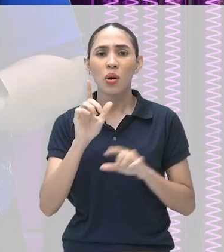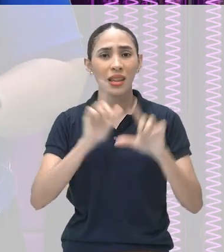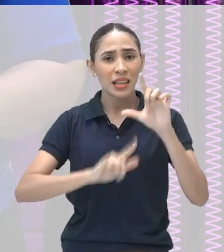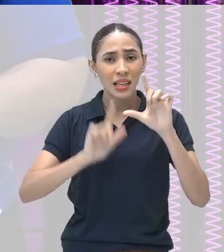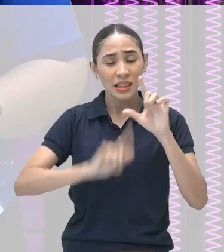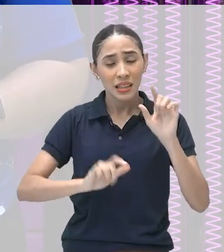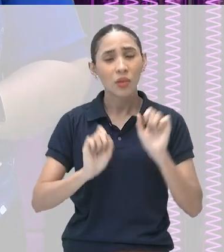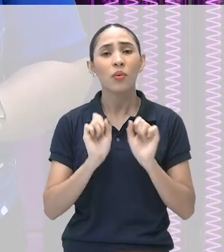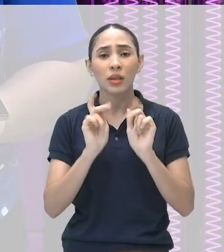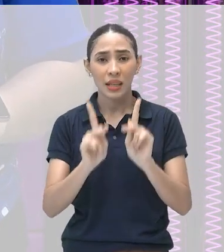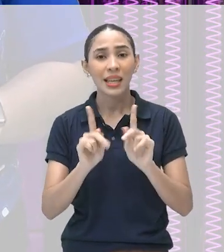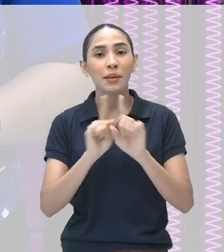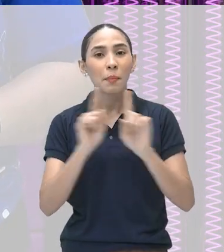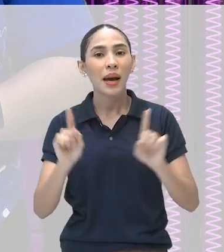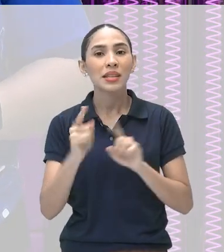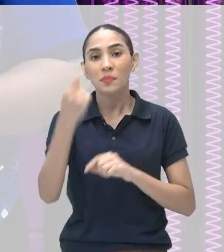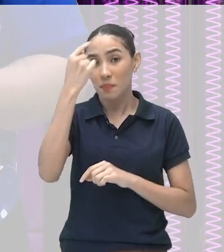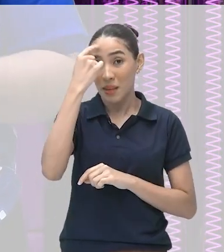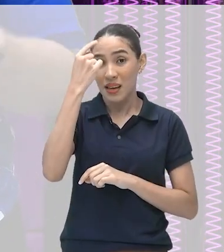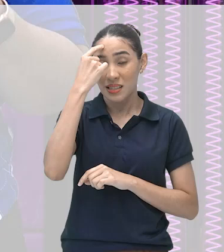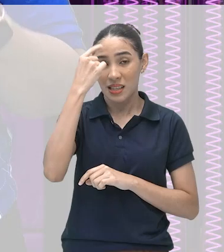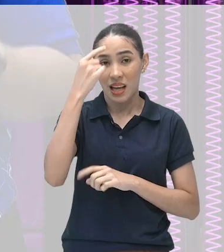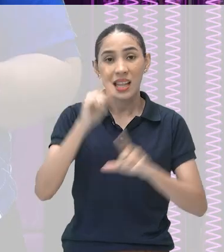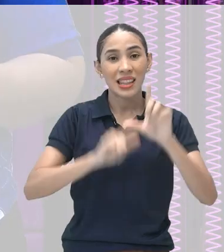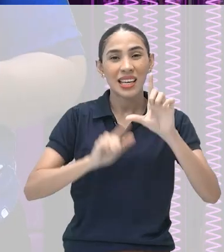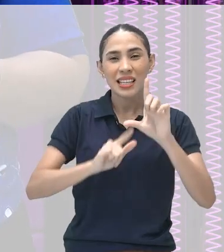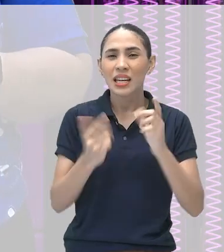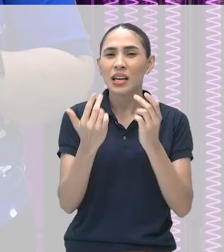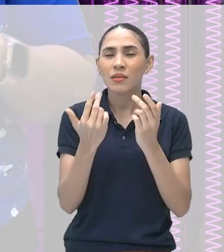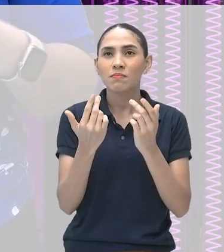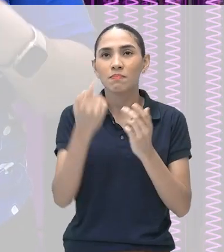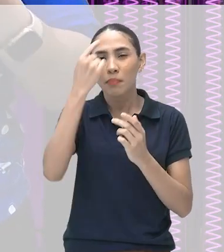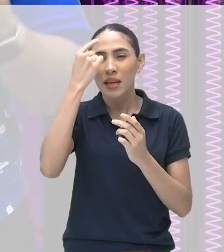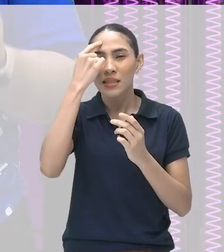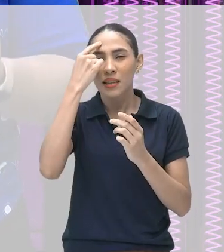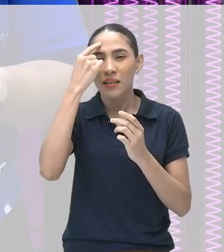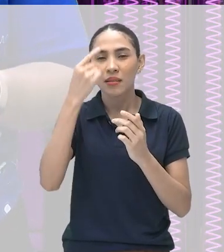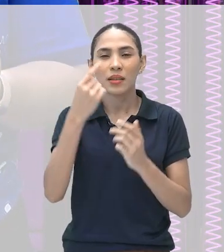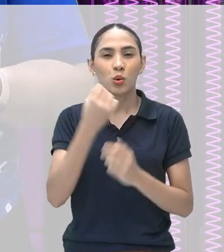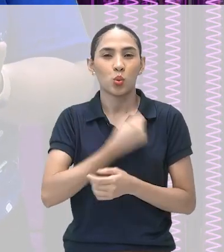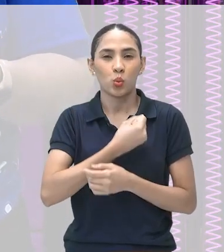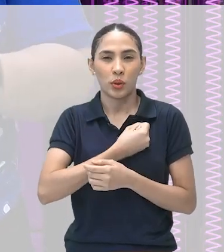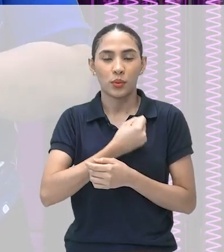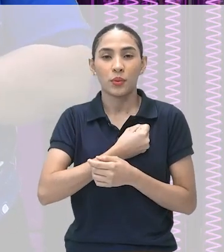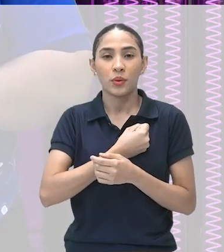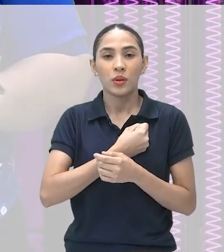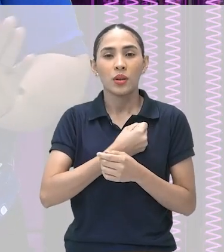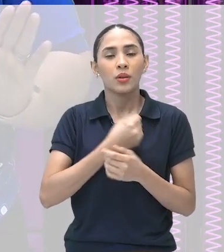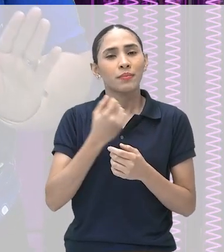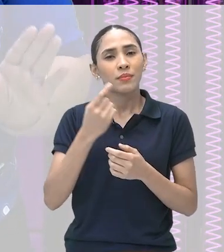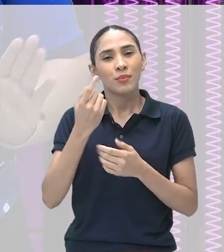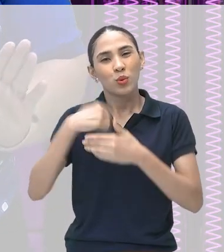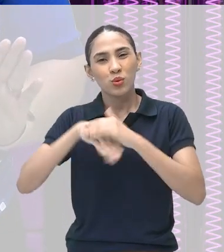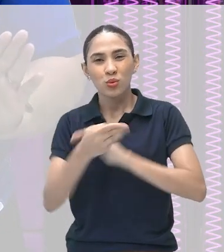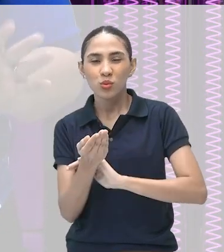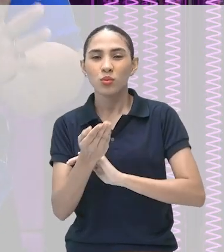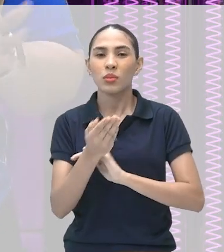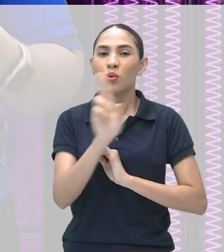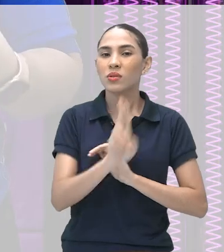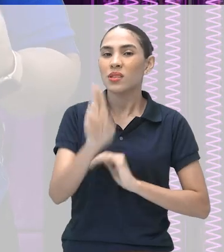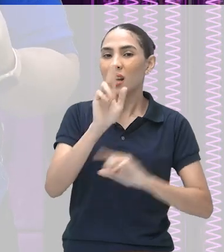bem, mas pense nessa letra como um número, né? A gente costuma colocar letras só para